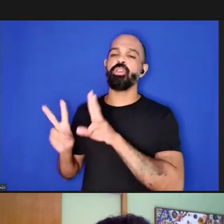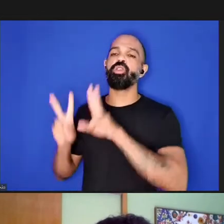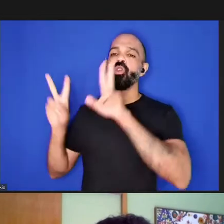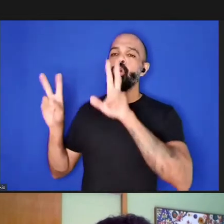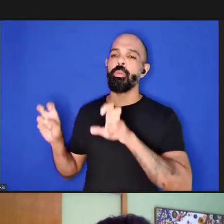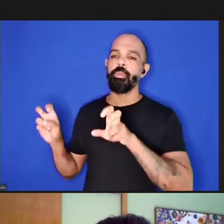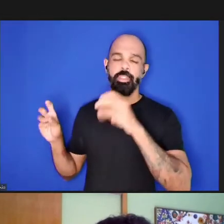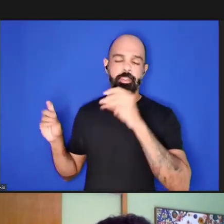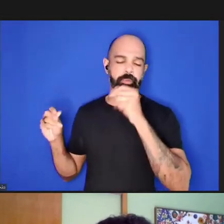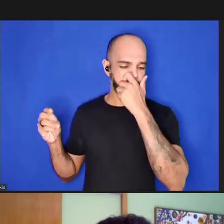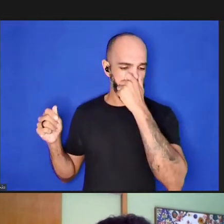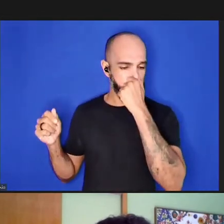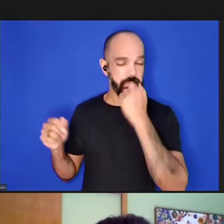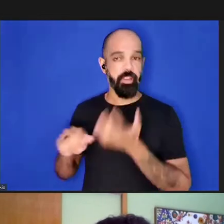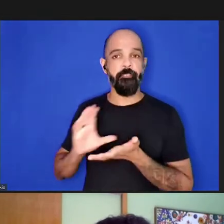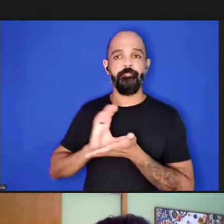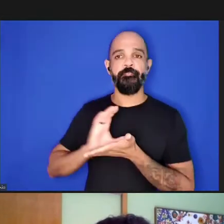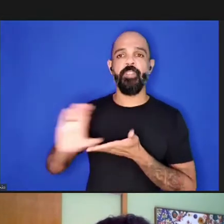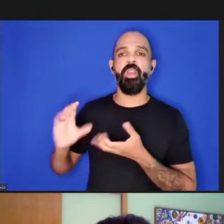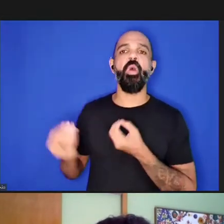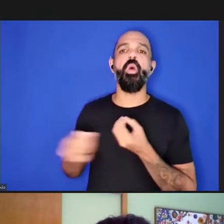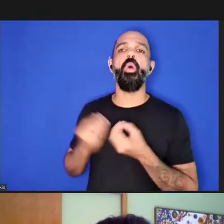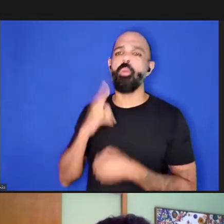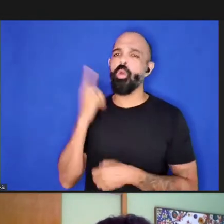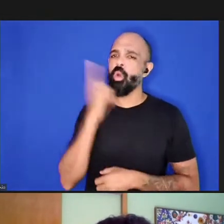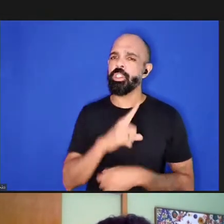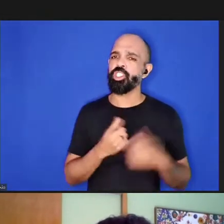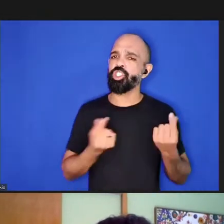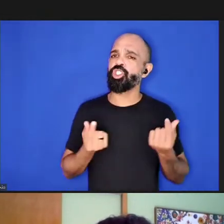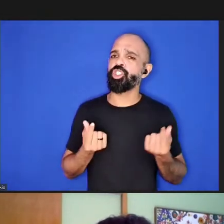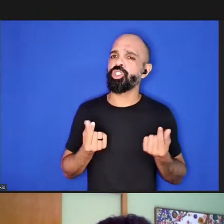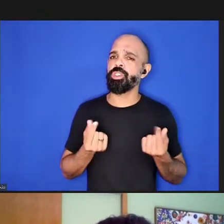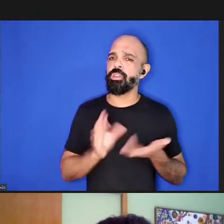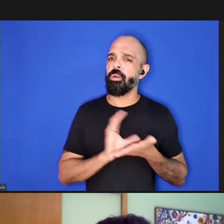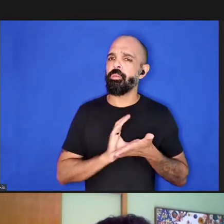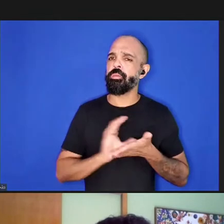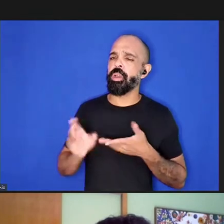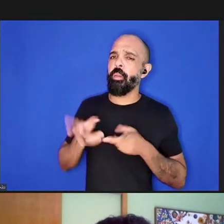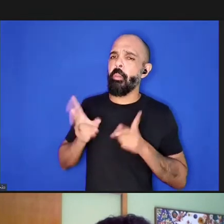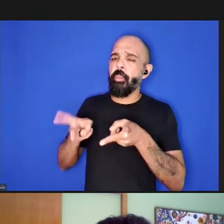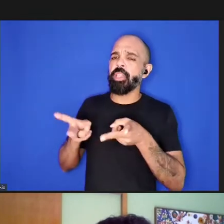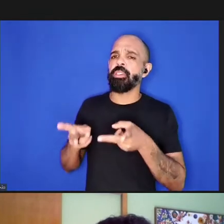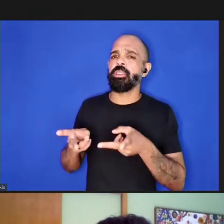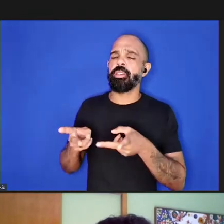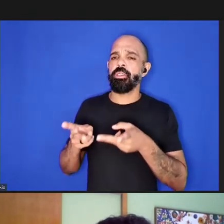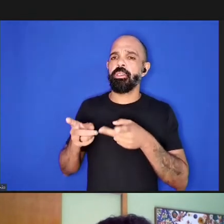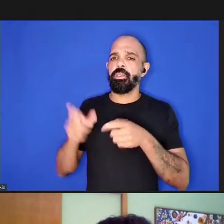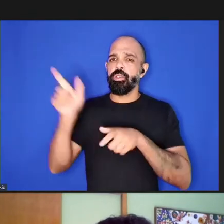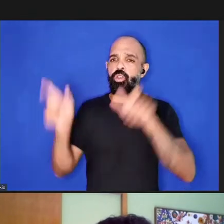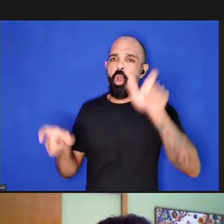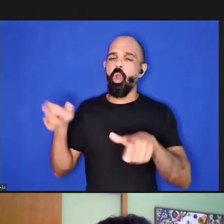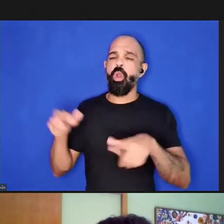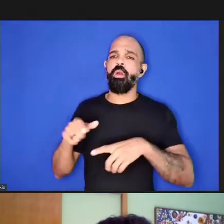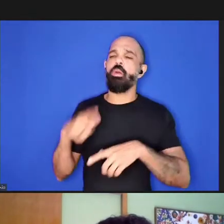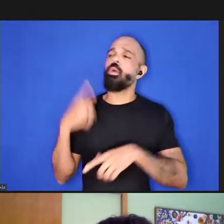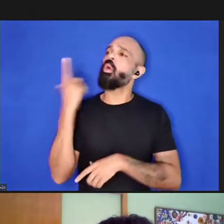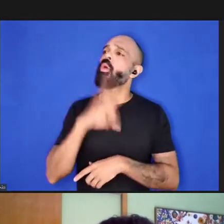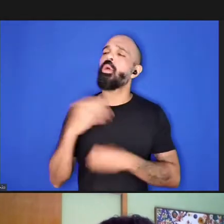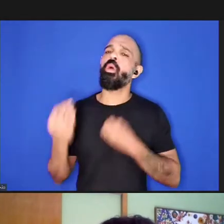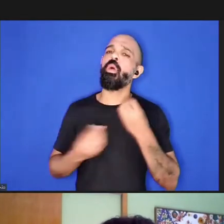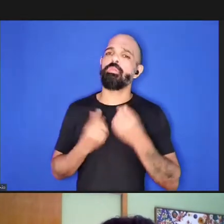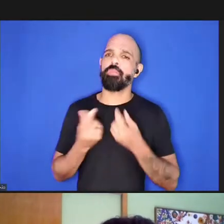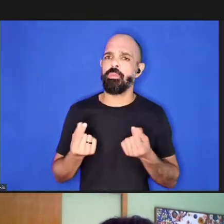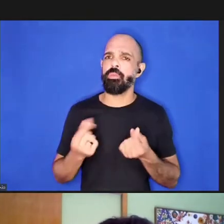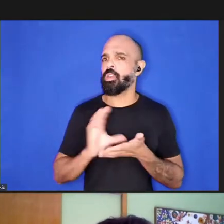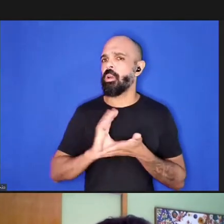sobre o financiamento, como conseguir fundos para a conservação, como que vocês conseguem fundos para a